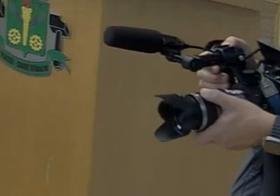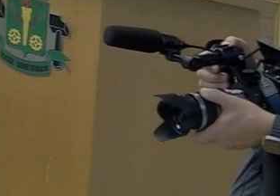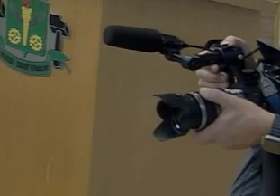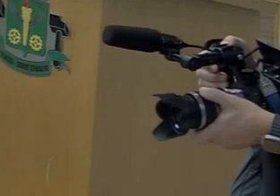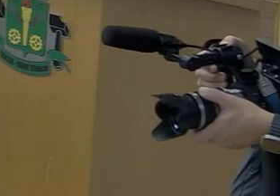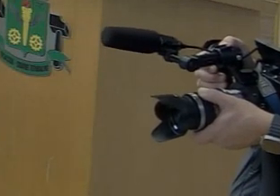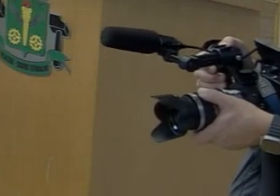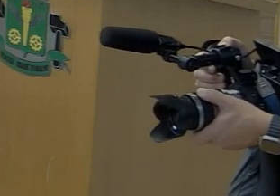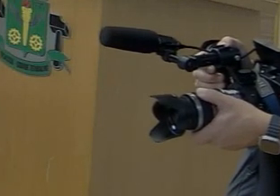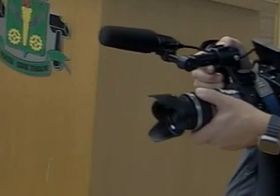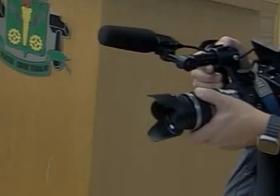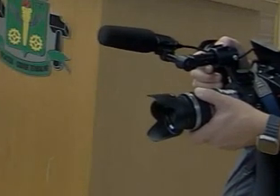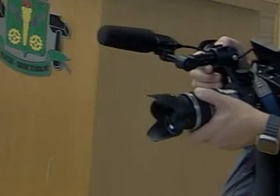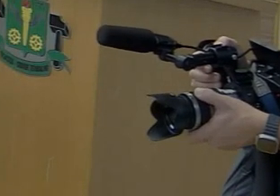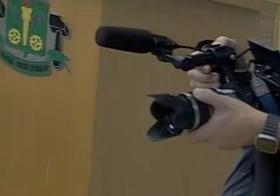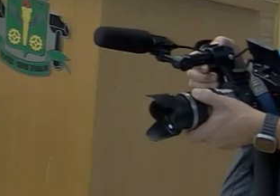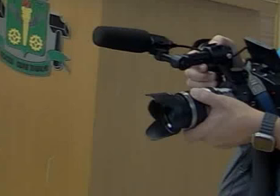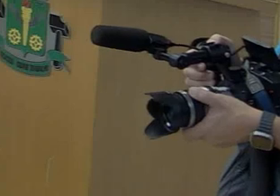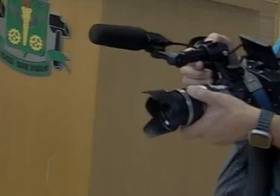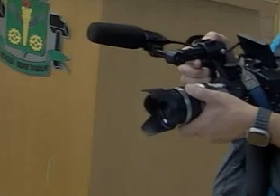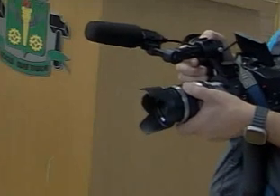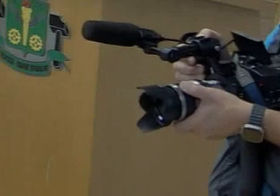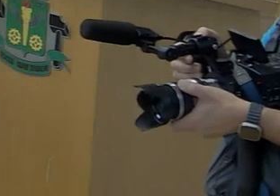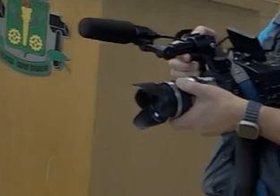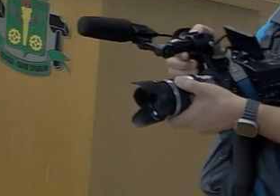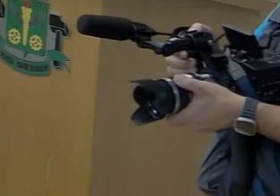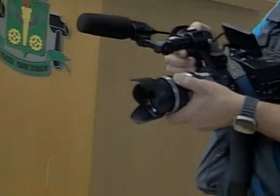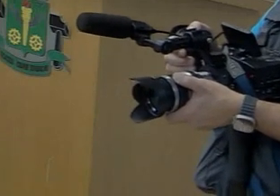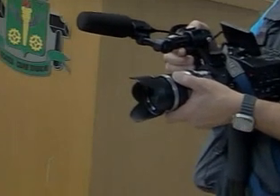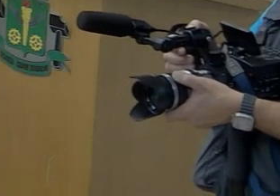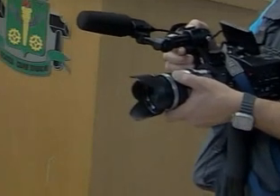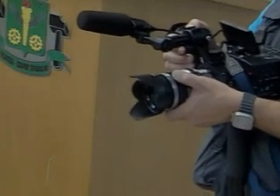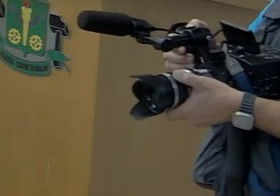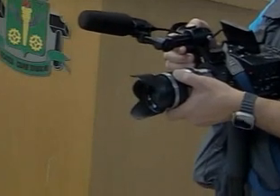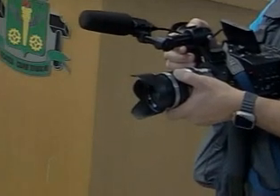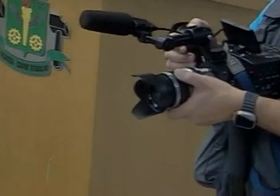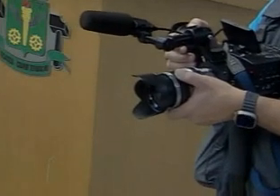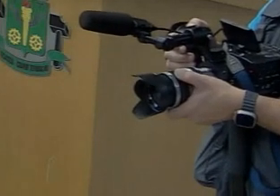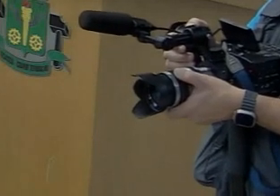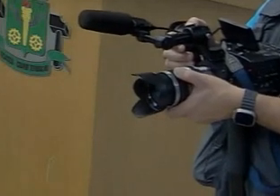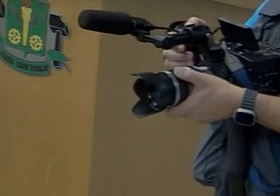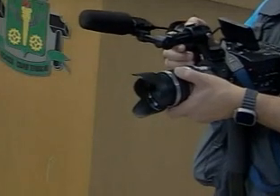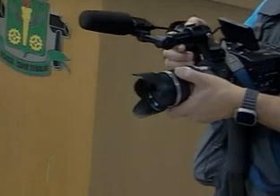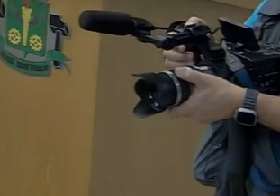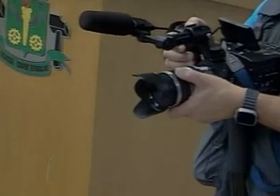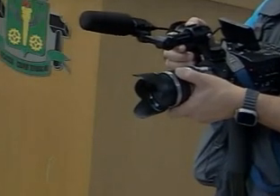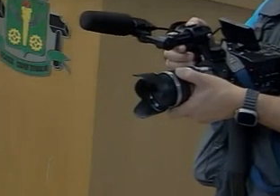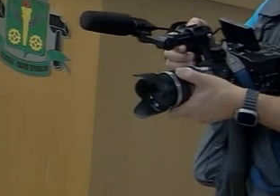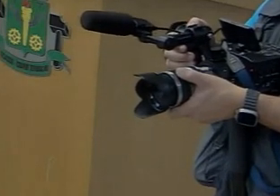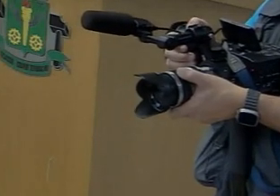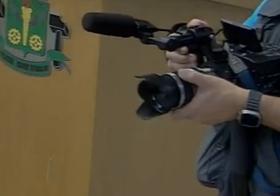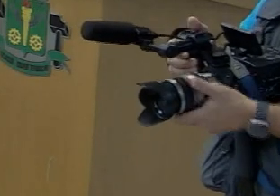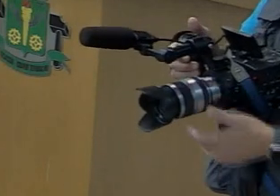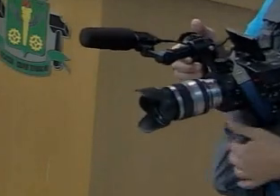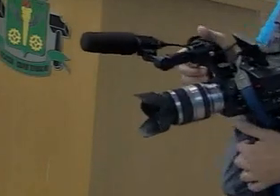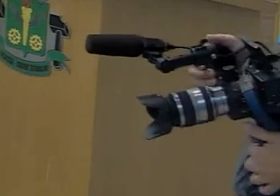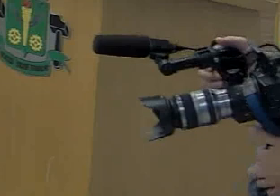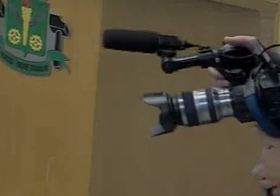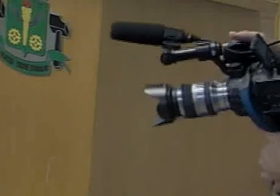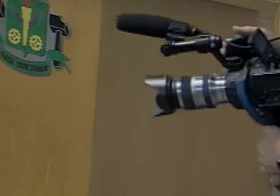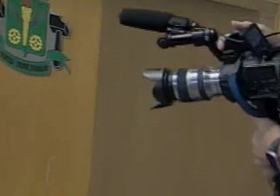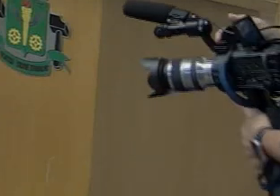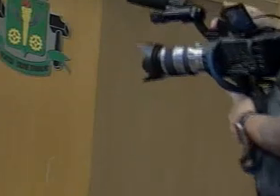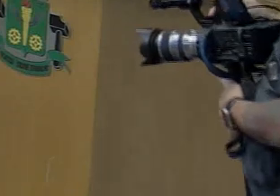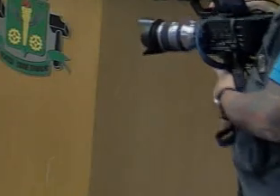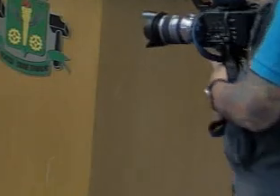de justificativa de ausência. Excelentíssimo senhor presidente, venho por meio desta justificar a ausência do vereador